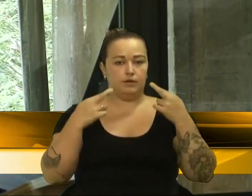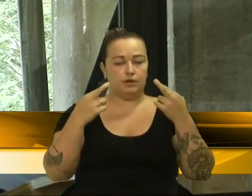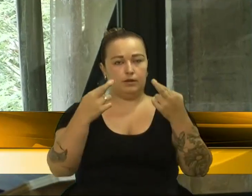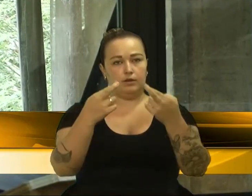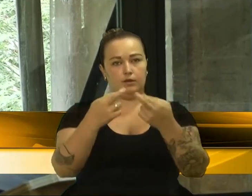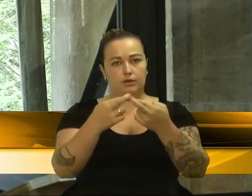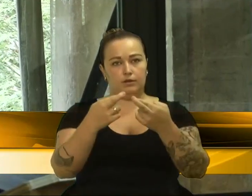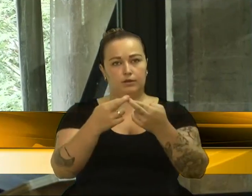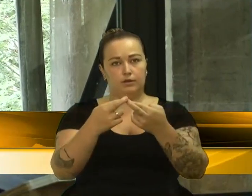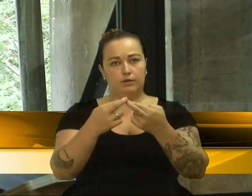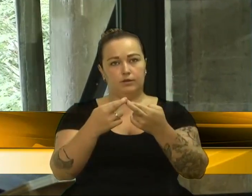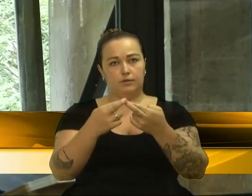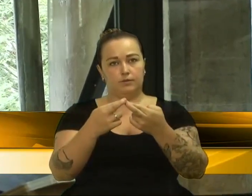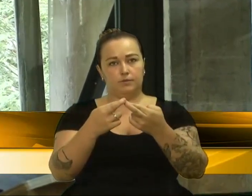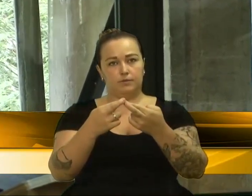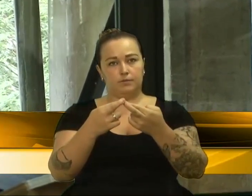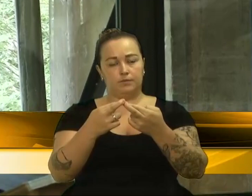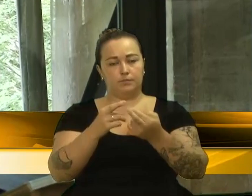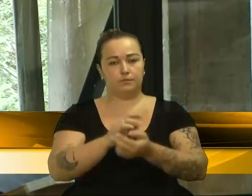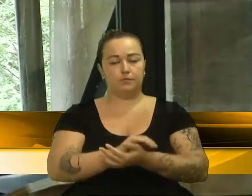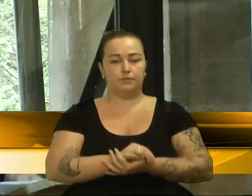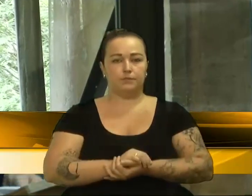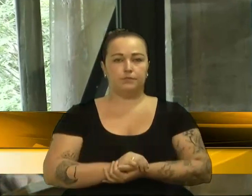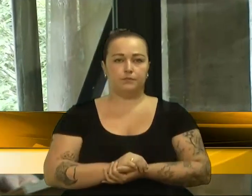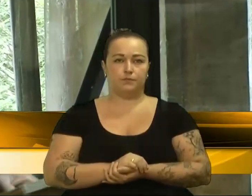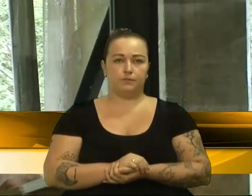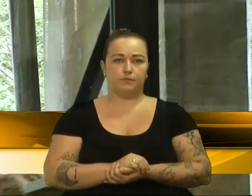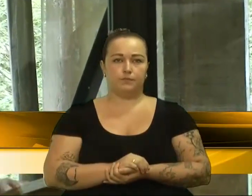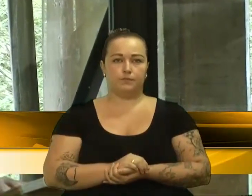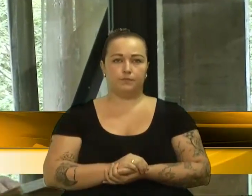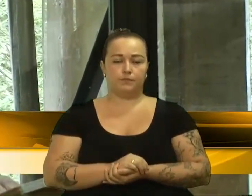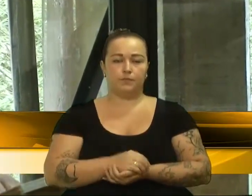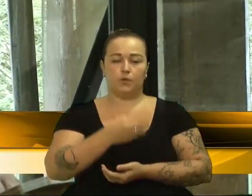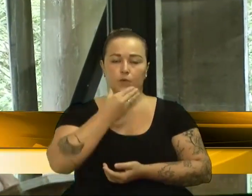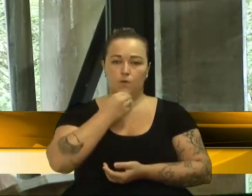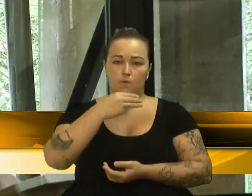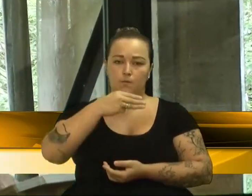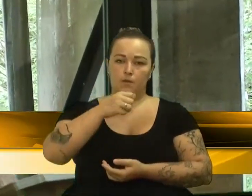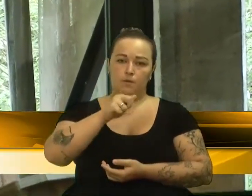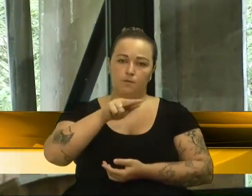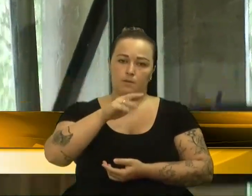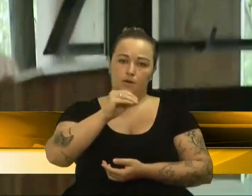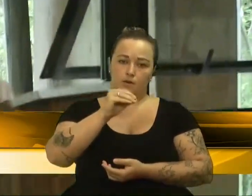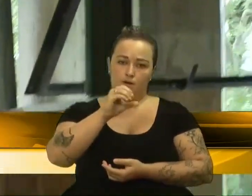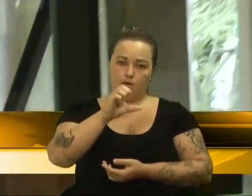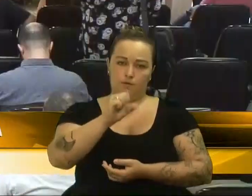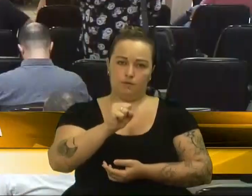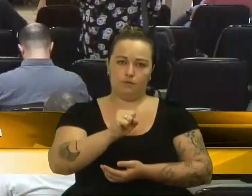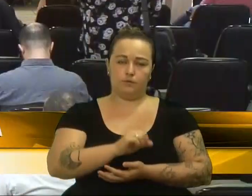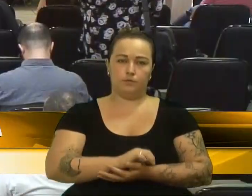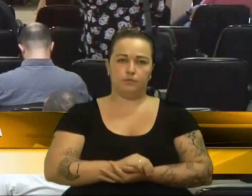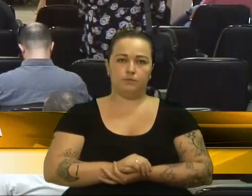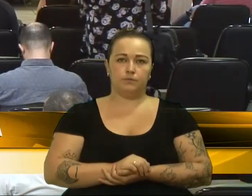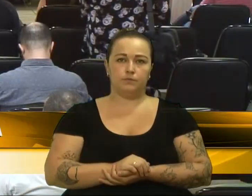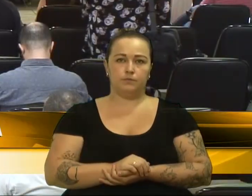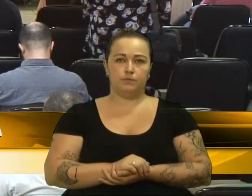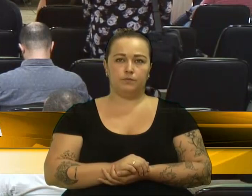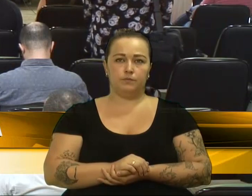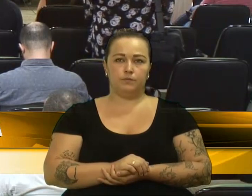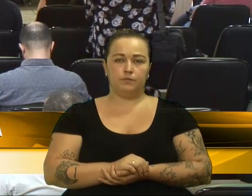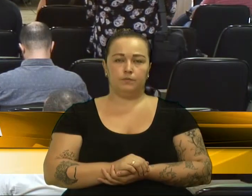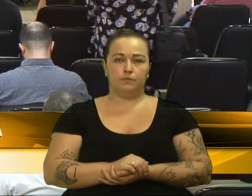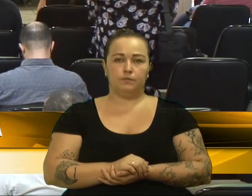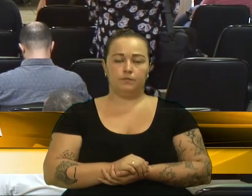à Saúde dos Servidores Públicos do Rio Grande do Sul, Marcos Vinícius Vieira de Almeida. O encontro, então,